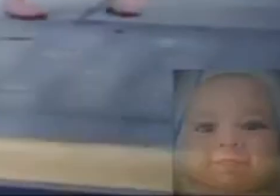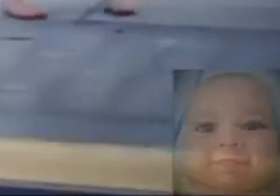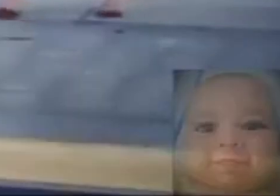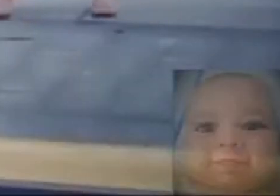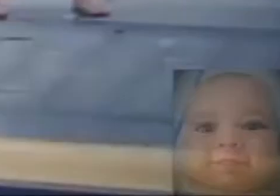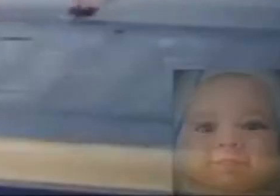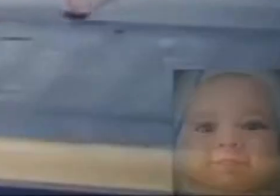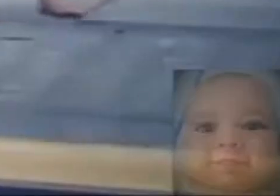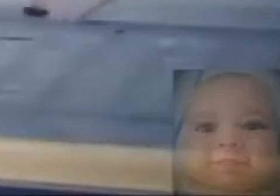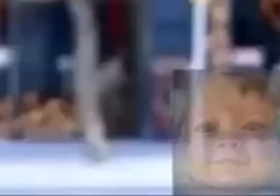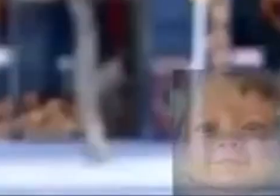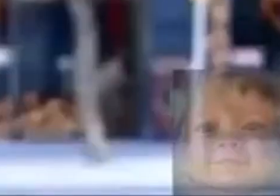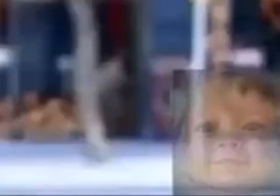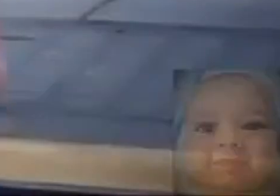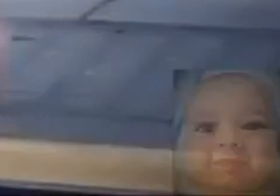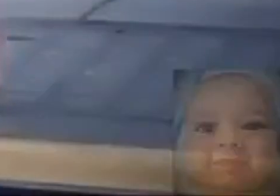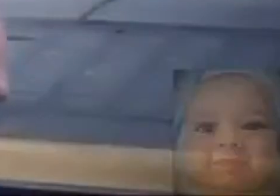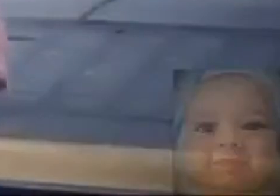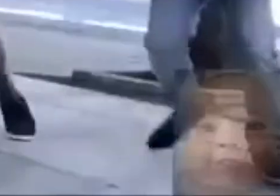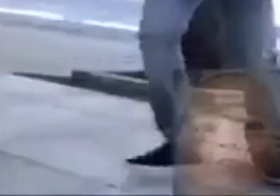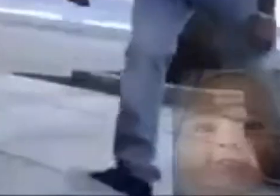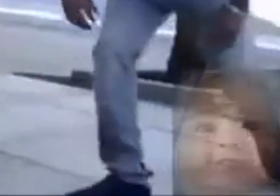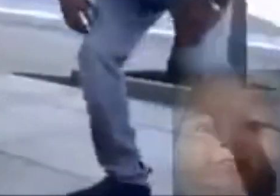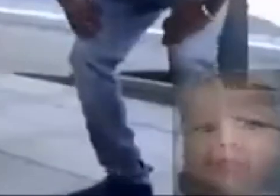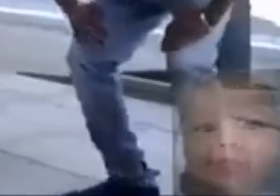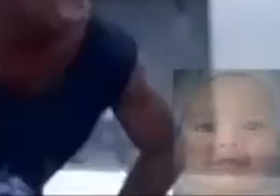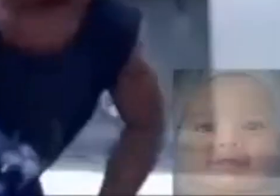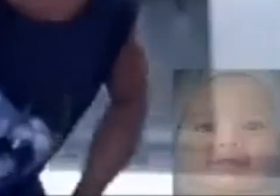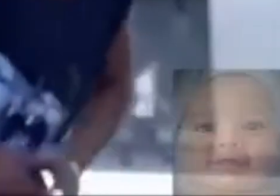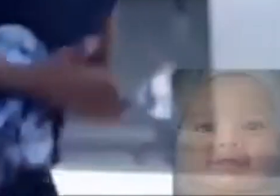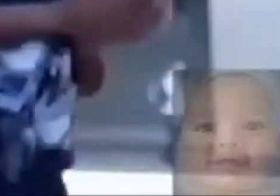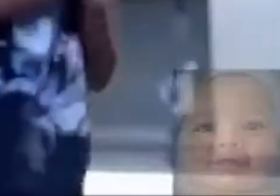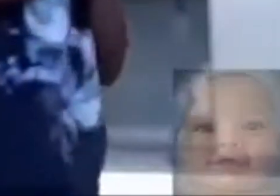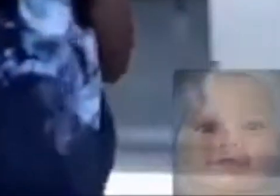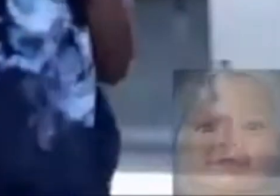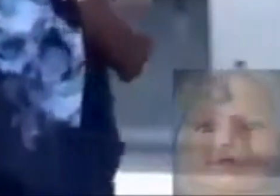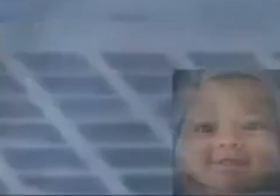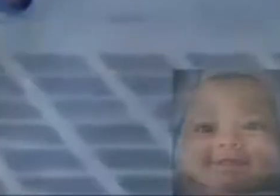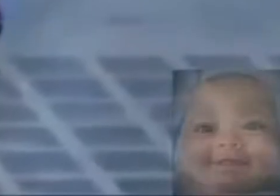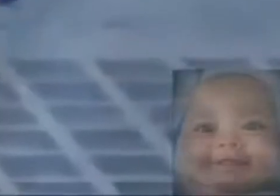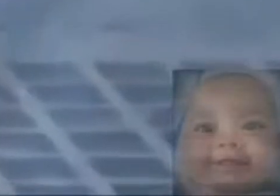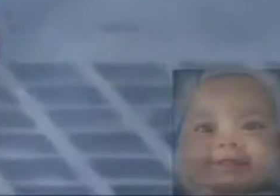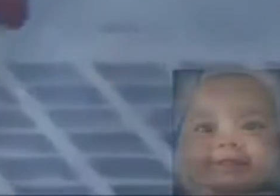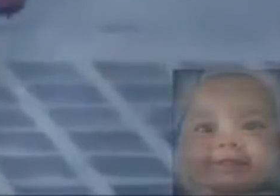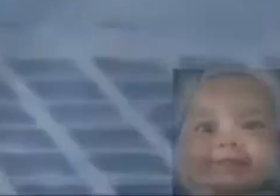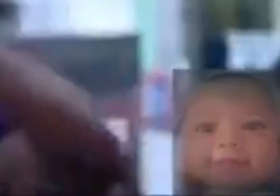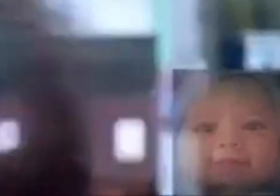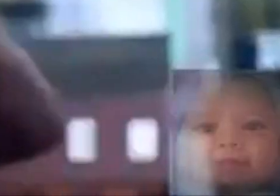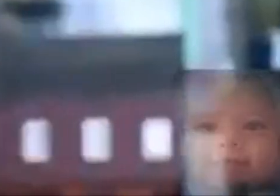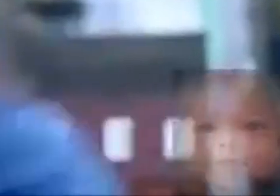are no we don't die we mully